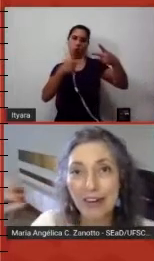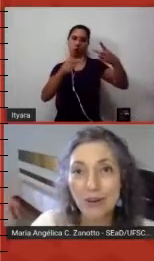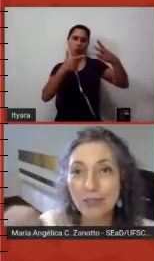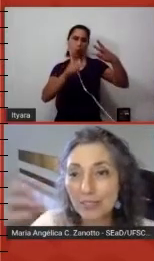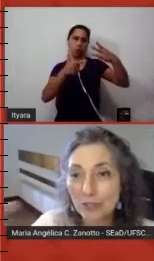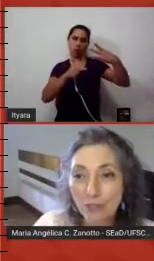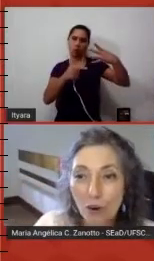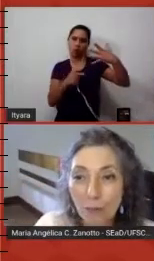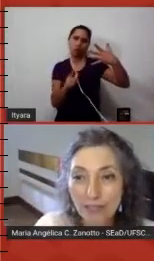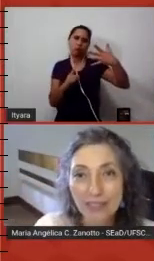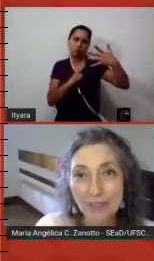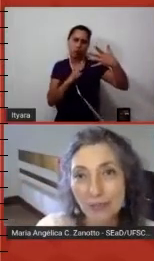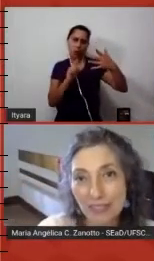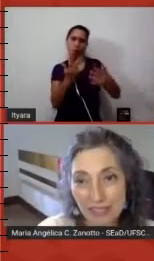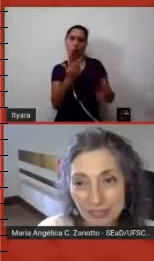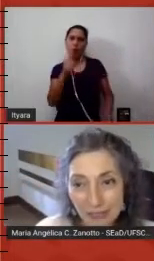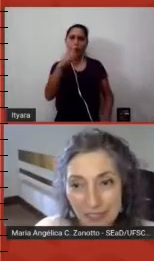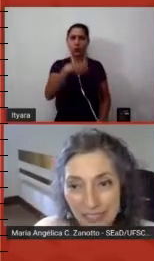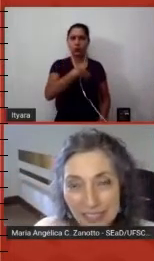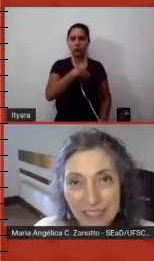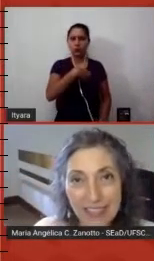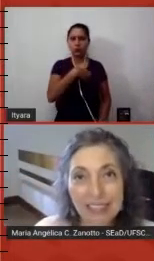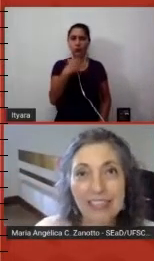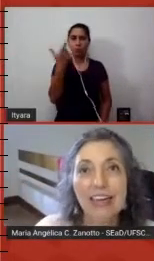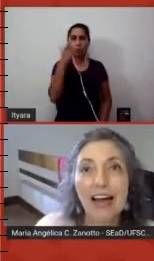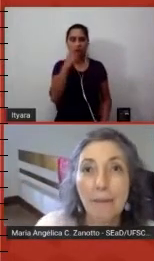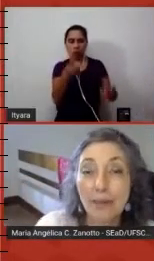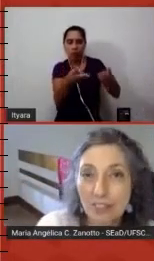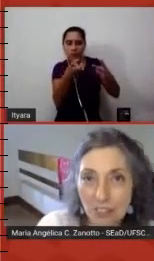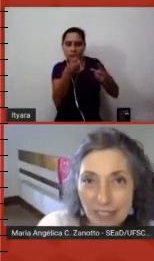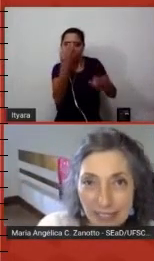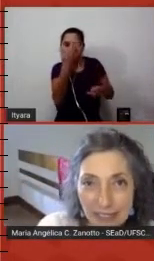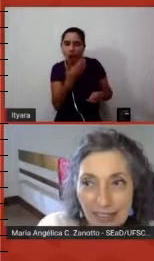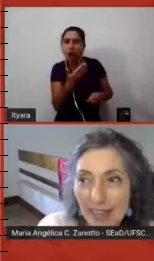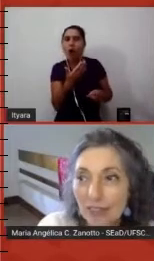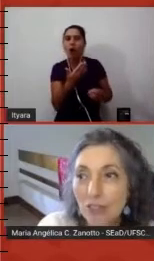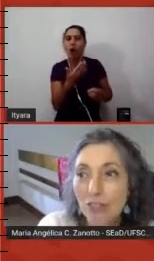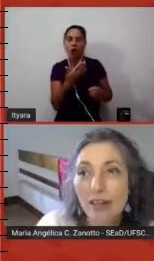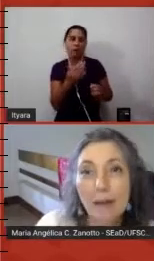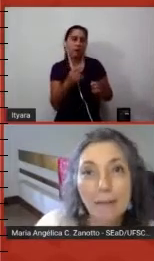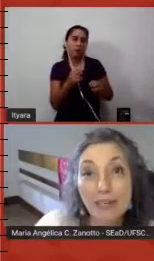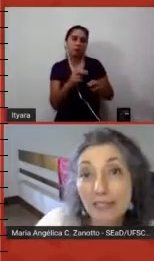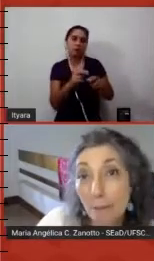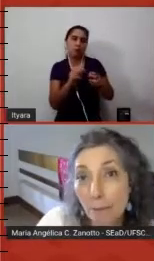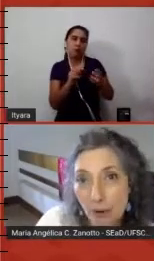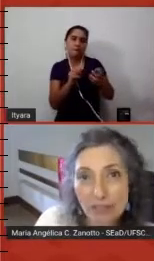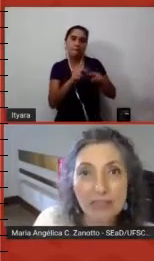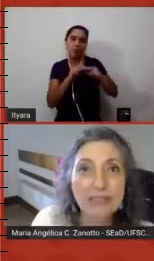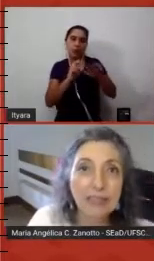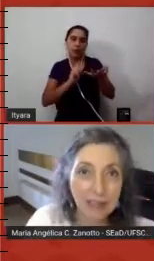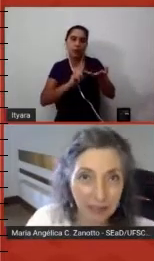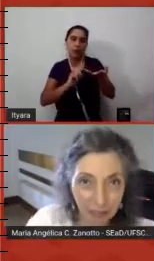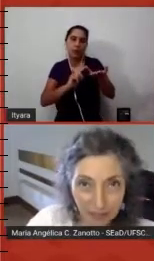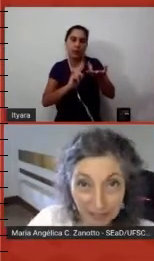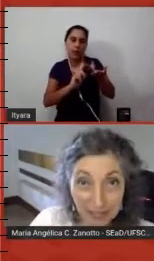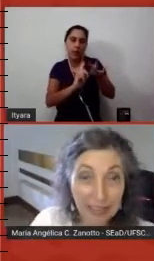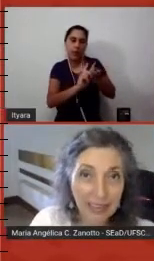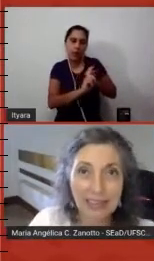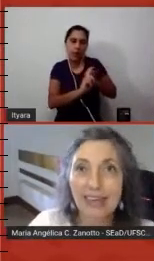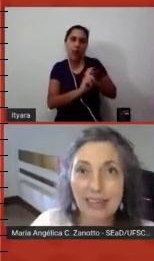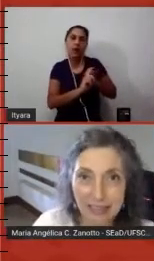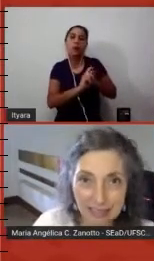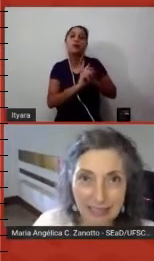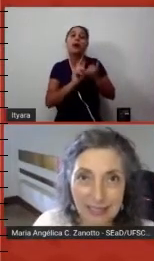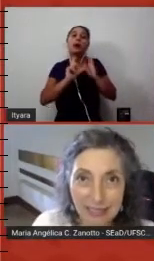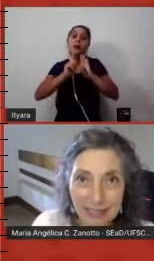formatos, outras formas de se obter as evidências a partir de critérios, para que se possa fazer